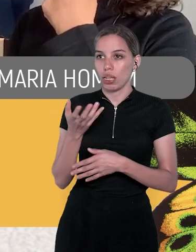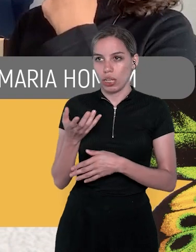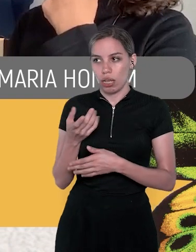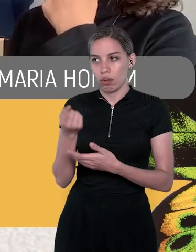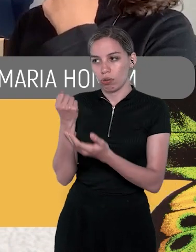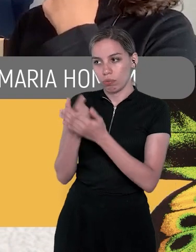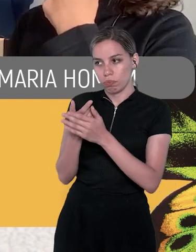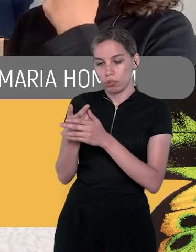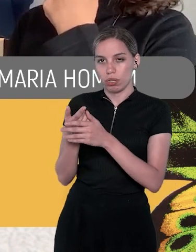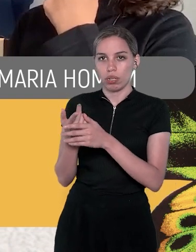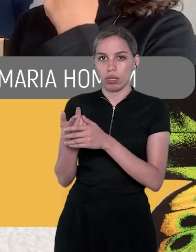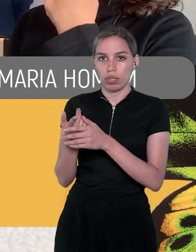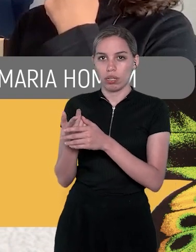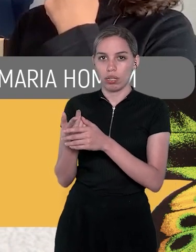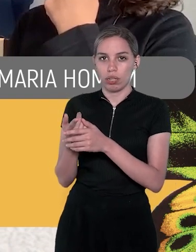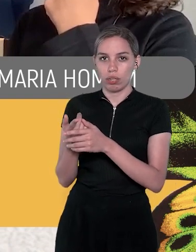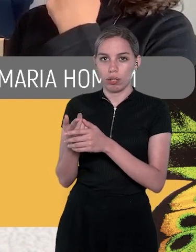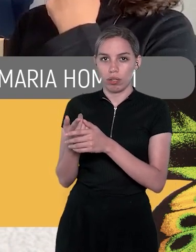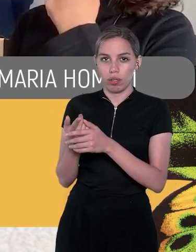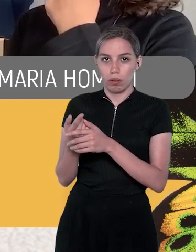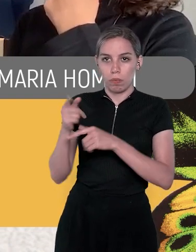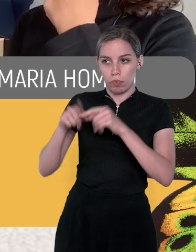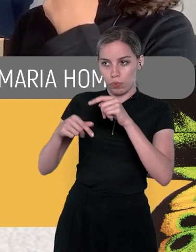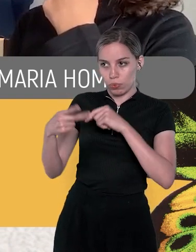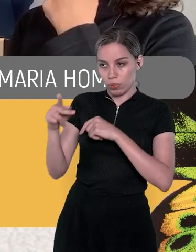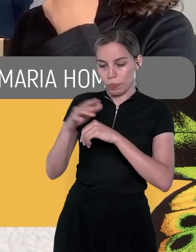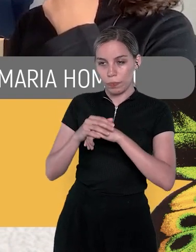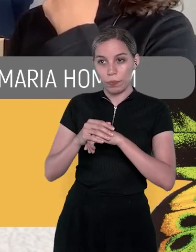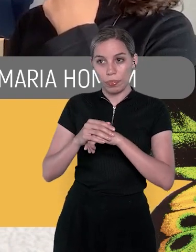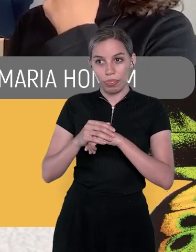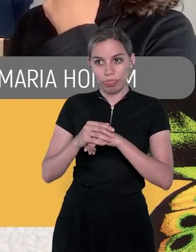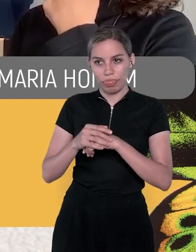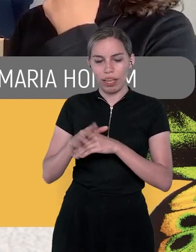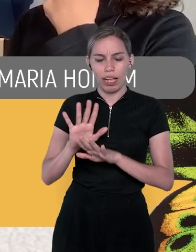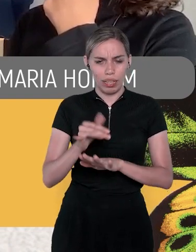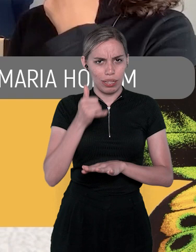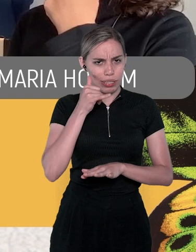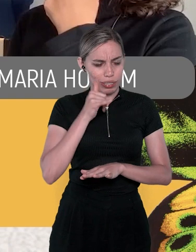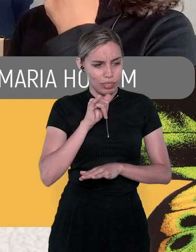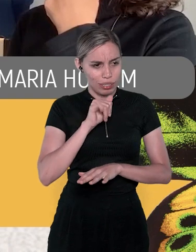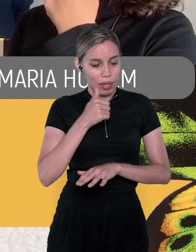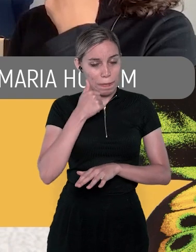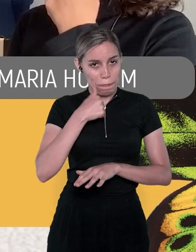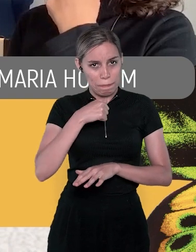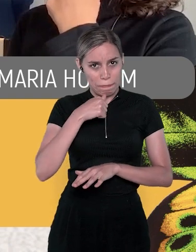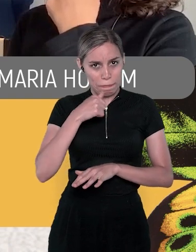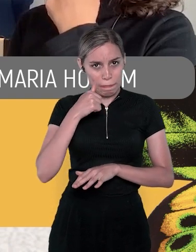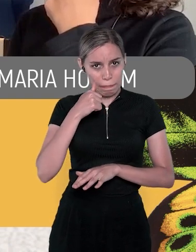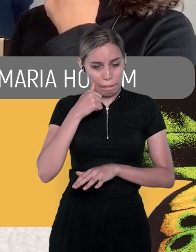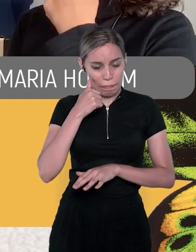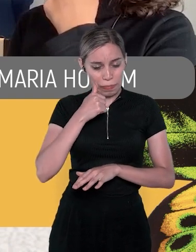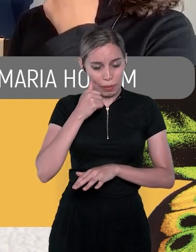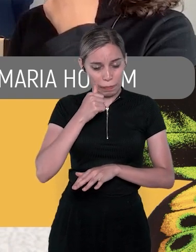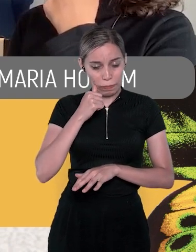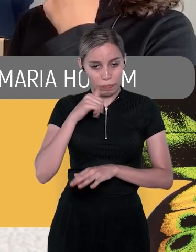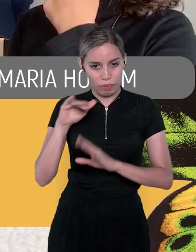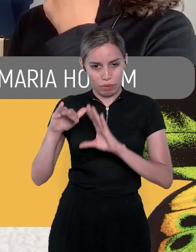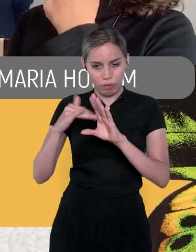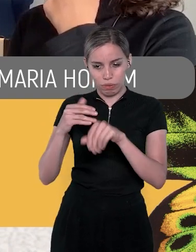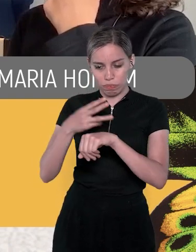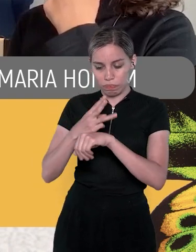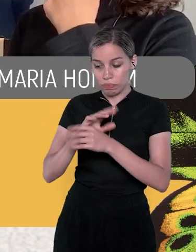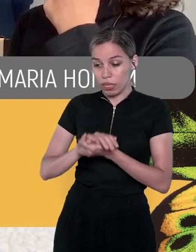comprar comigo, porque na galeria é muito mais caro, etc. E tal. E um dia a gente ligou para ela e disse, vamos aí para escolher.